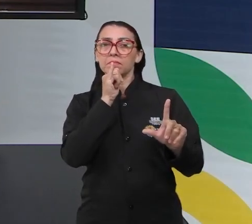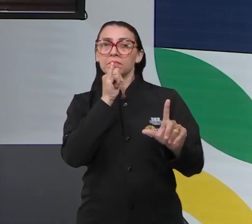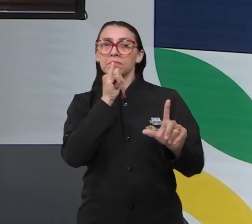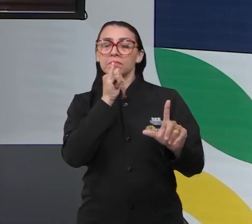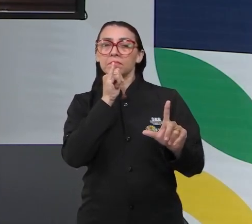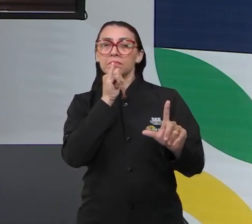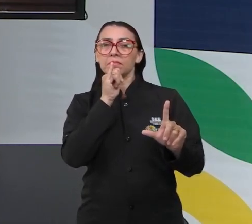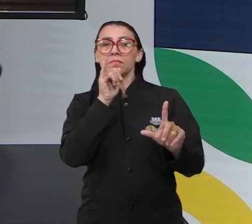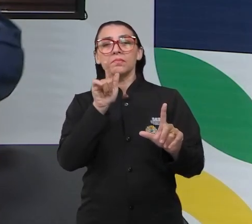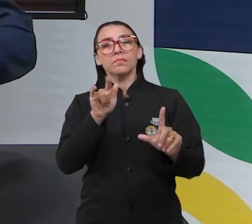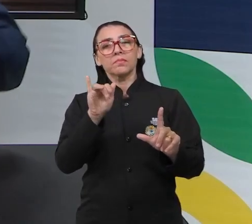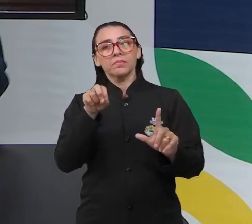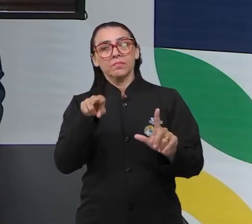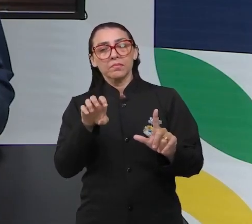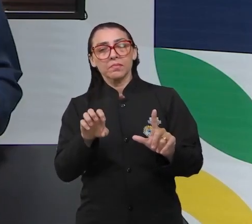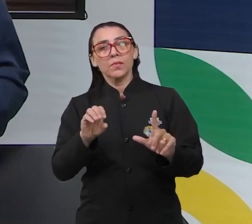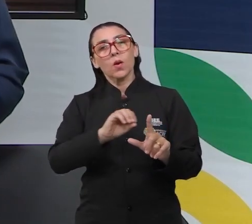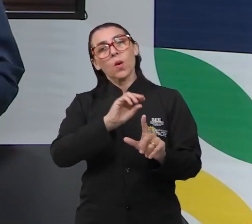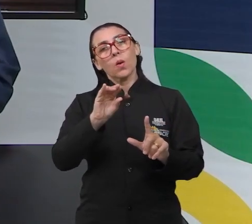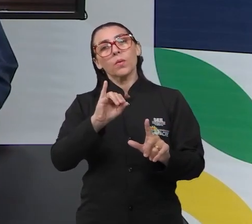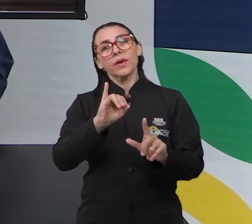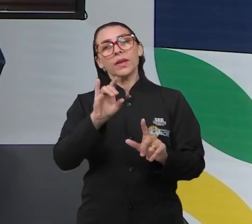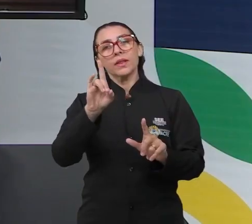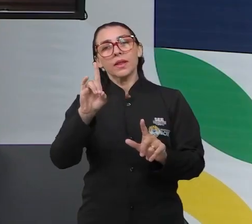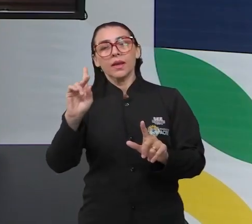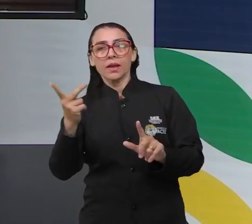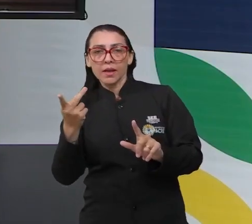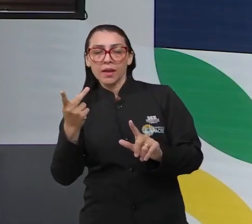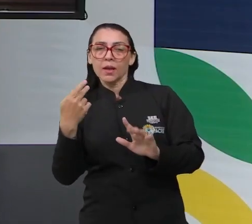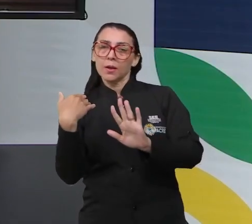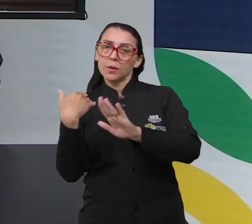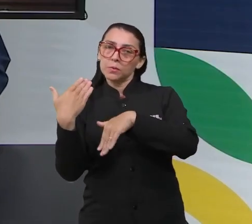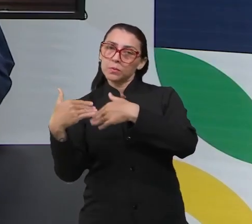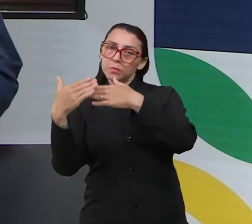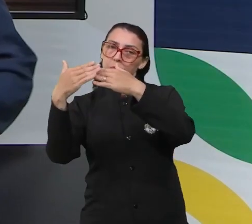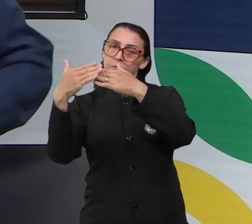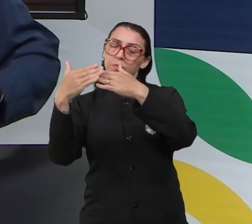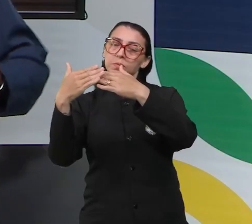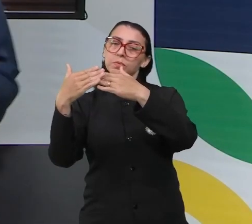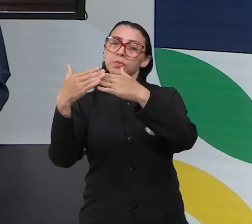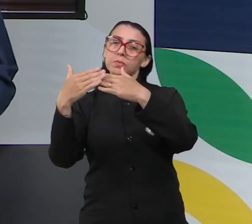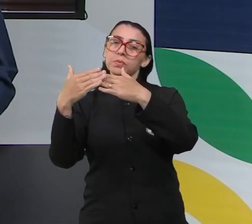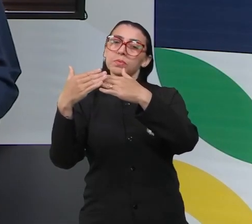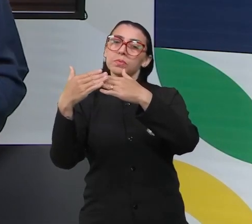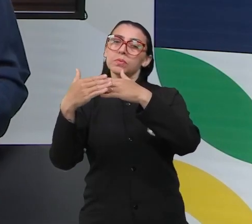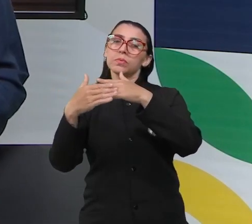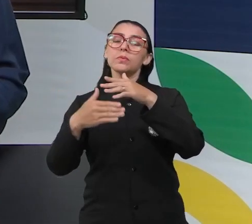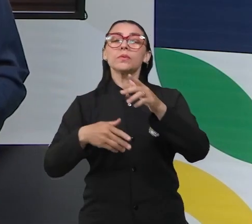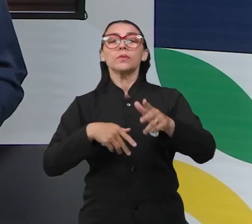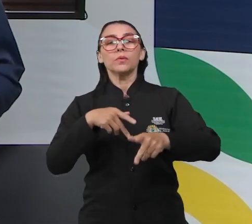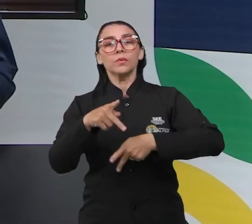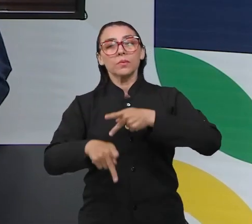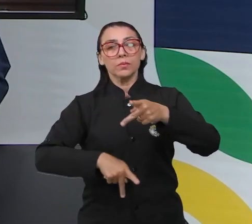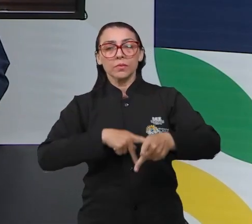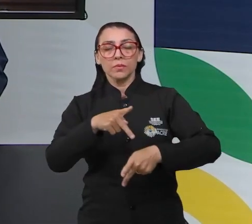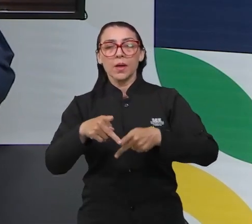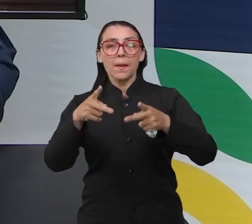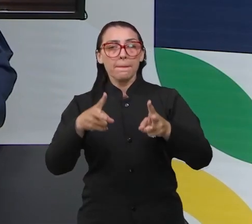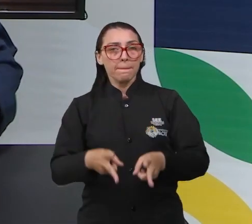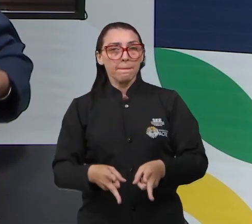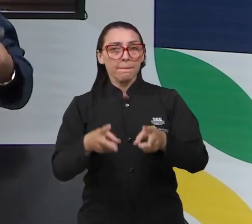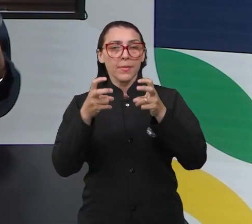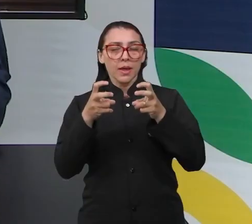de Gini ou até mesmo o IDH, que é o Índice de Desenvolvimento Humano. Nesses índices, a gente consegue observar